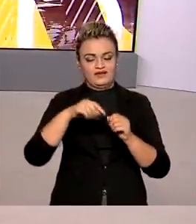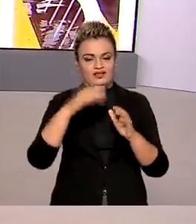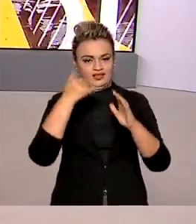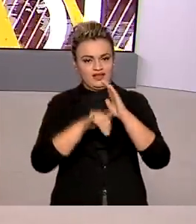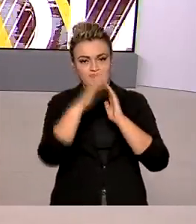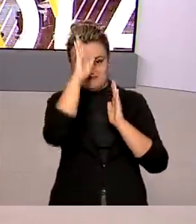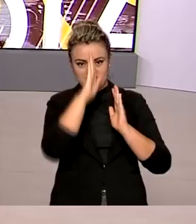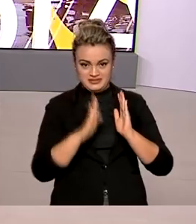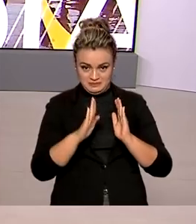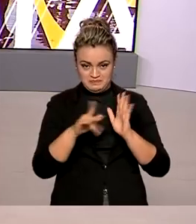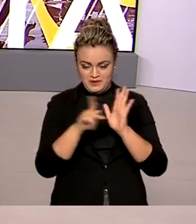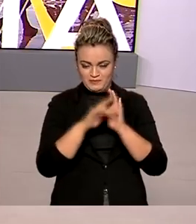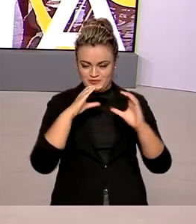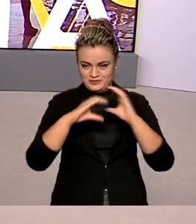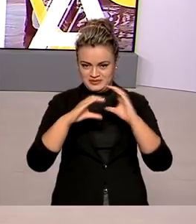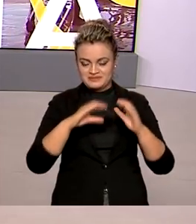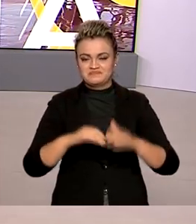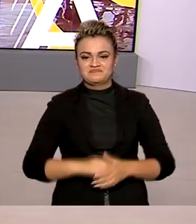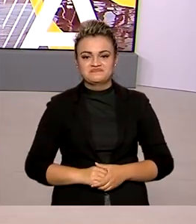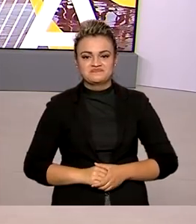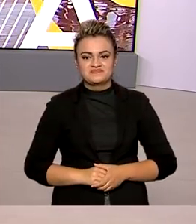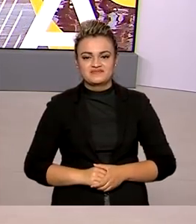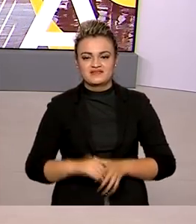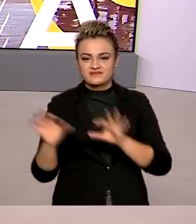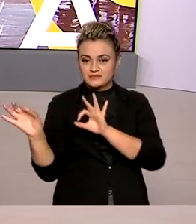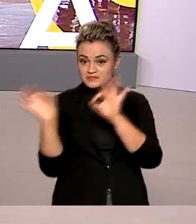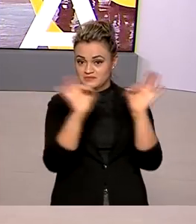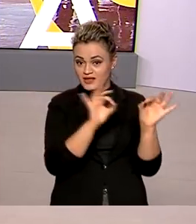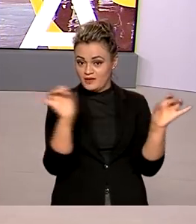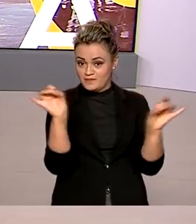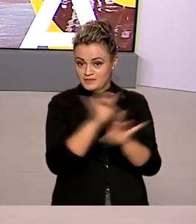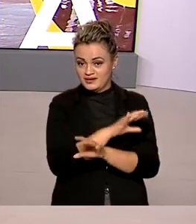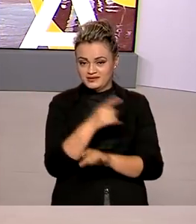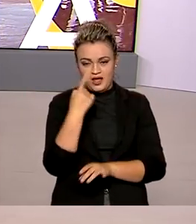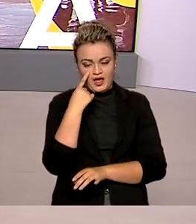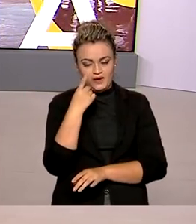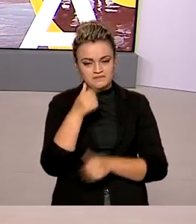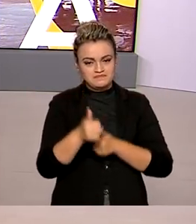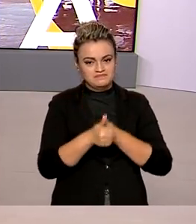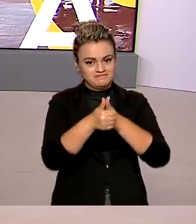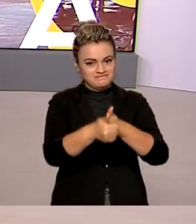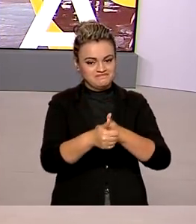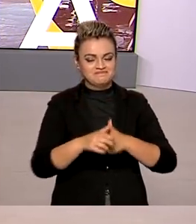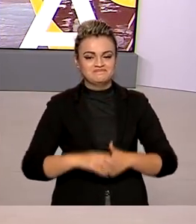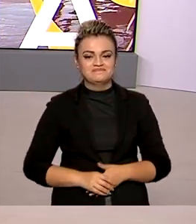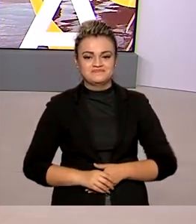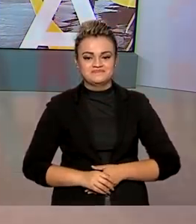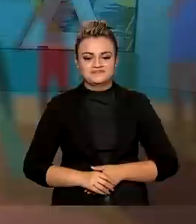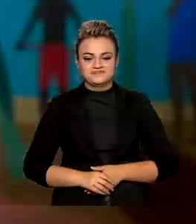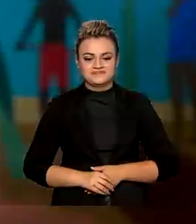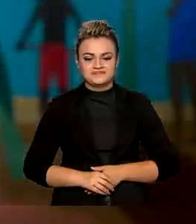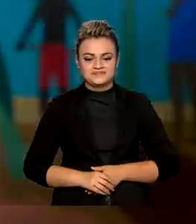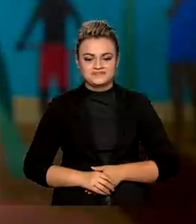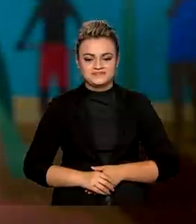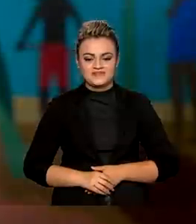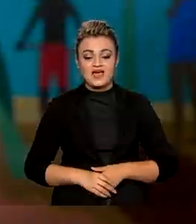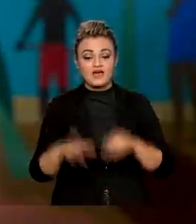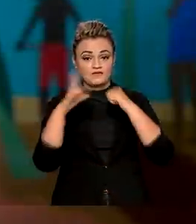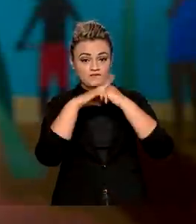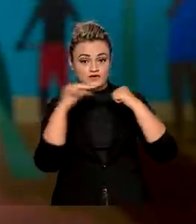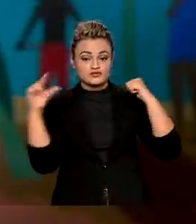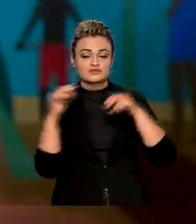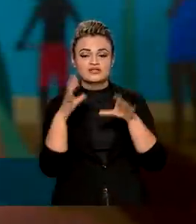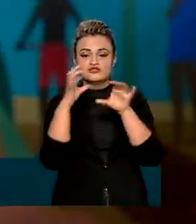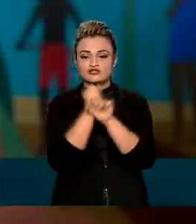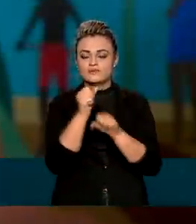aqui pela EBC empresa Brasil de Comunicação acompanha agora na íntegra a participação do presidente e a voz do